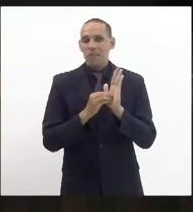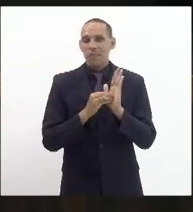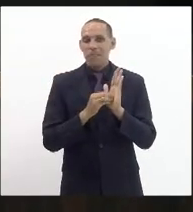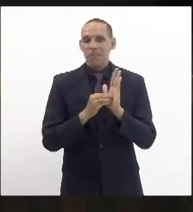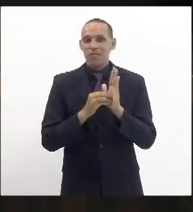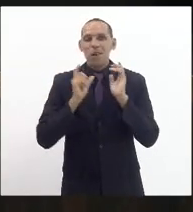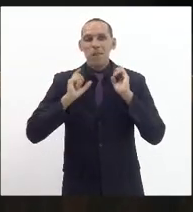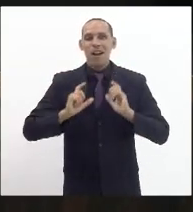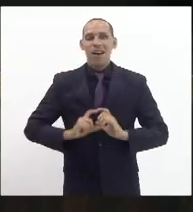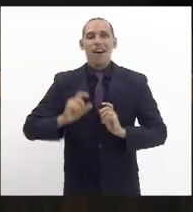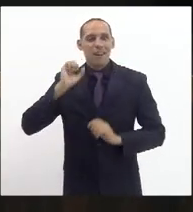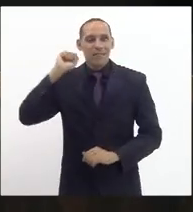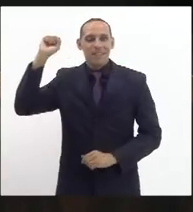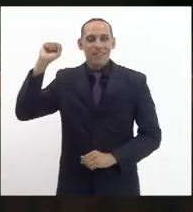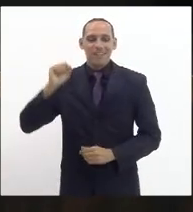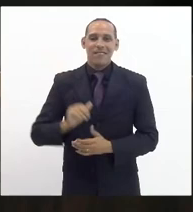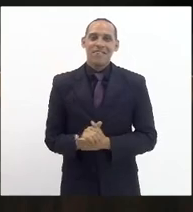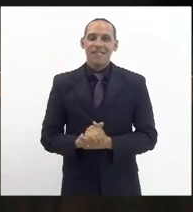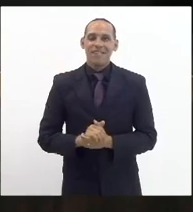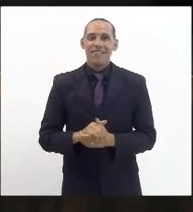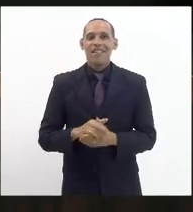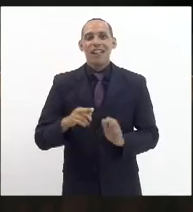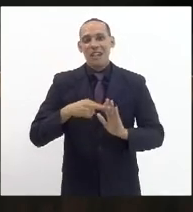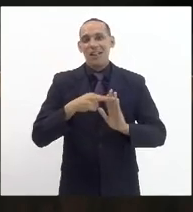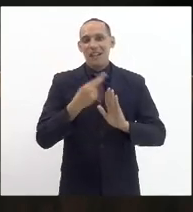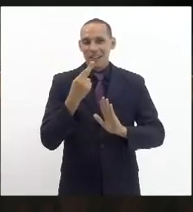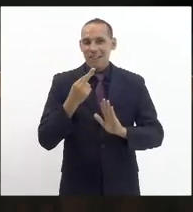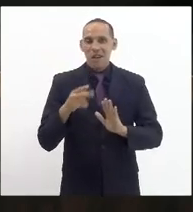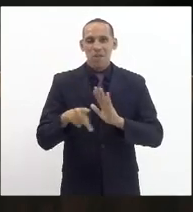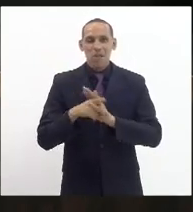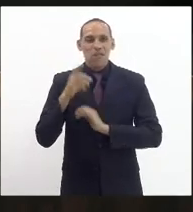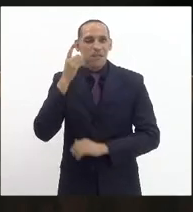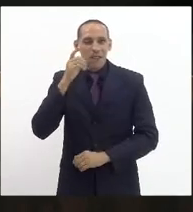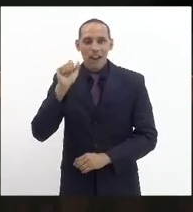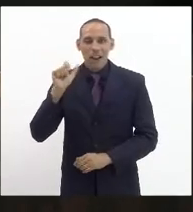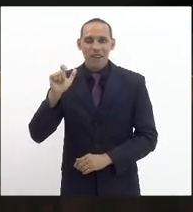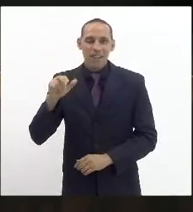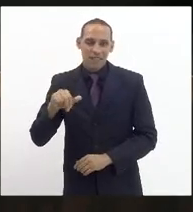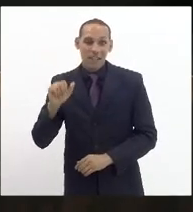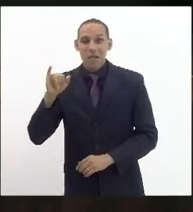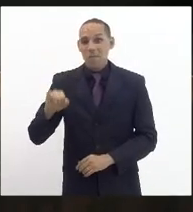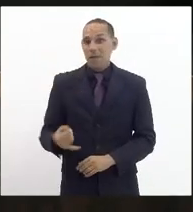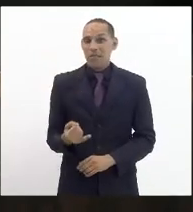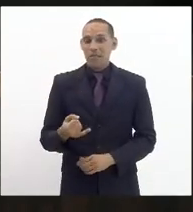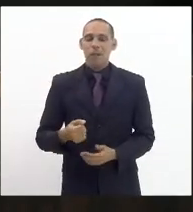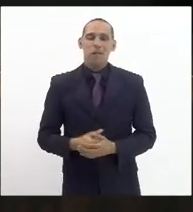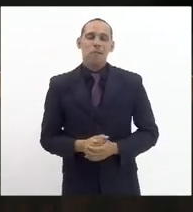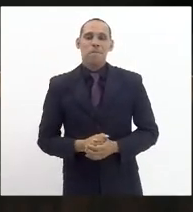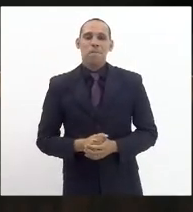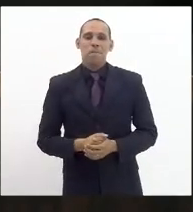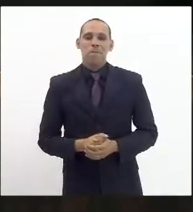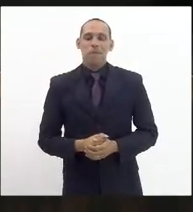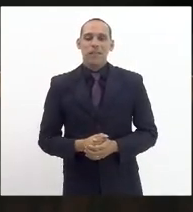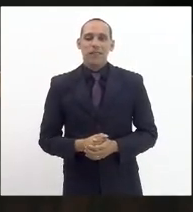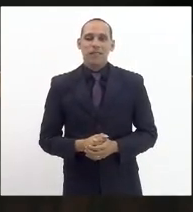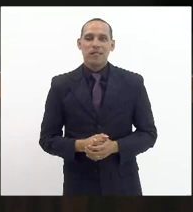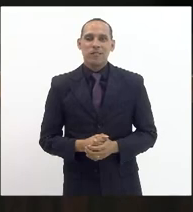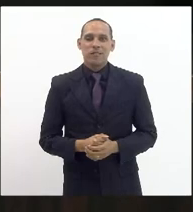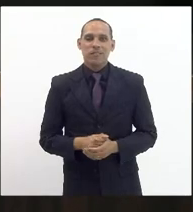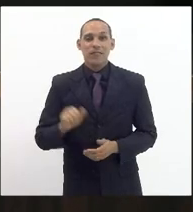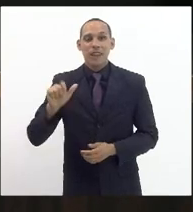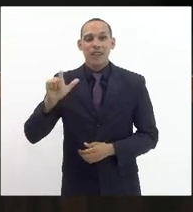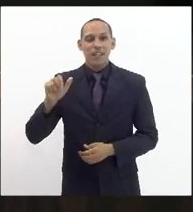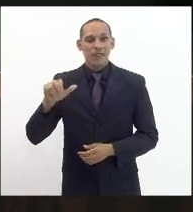a medalha Tiradentes, projeto de resolução da deputada Alana. Aproveitando a oportunidade,